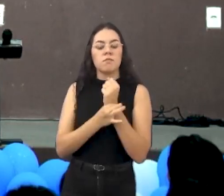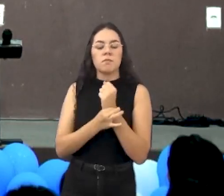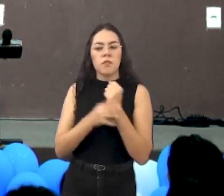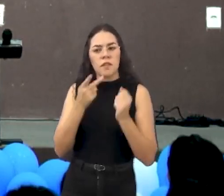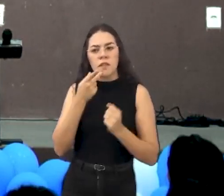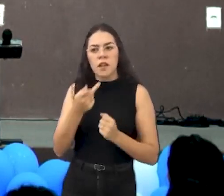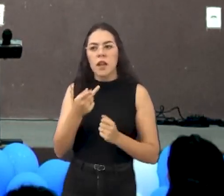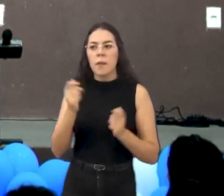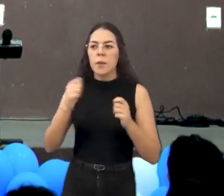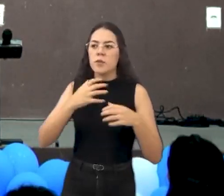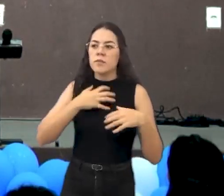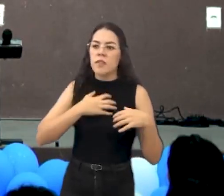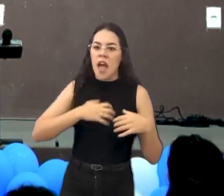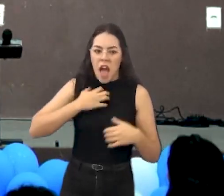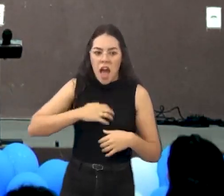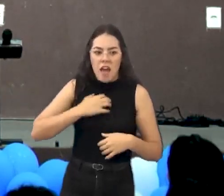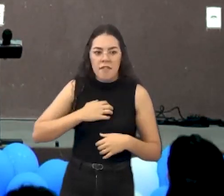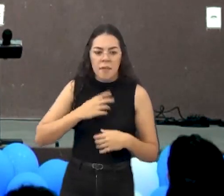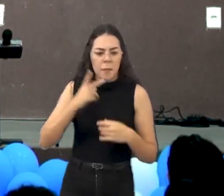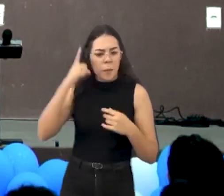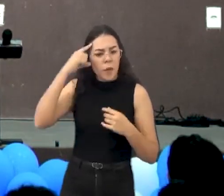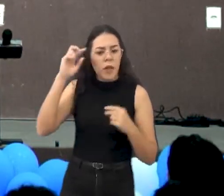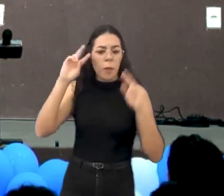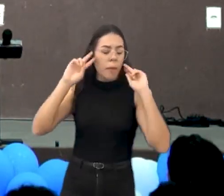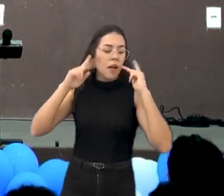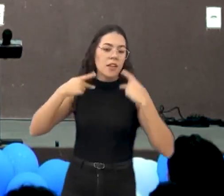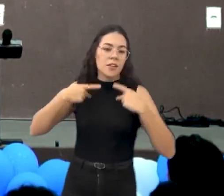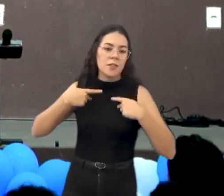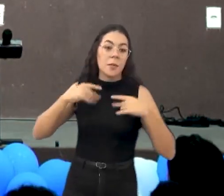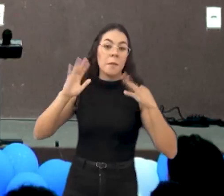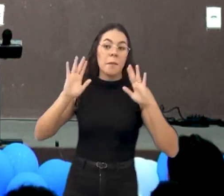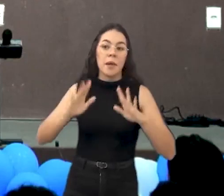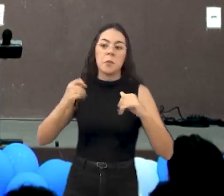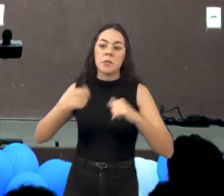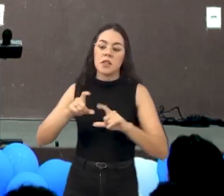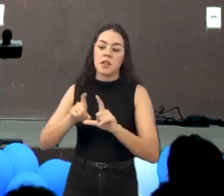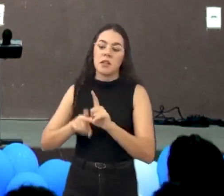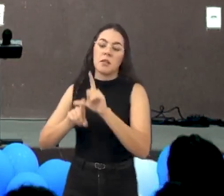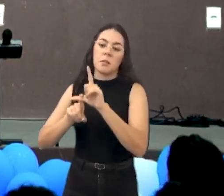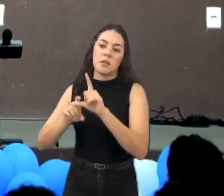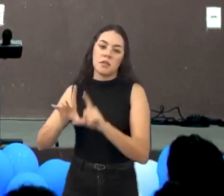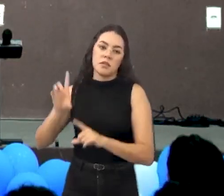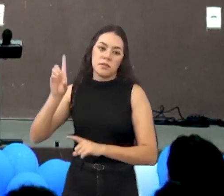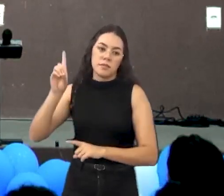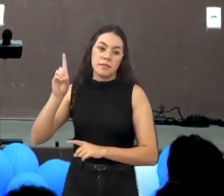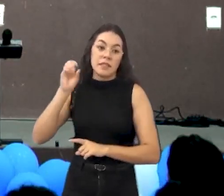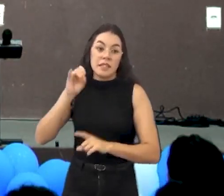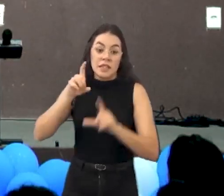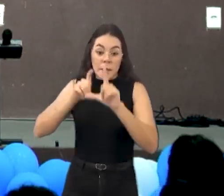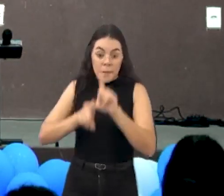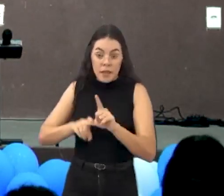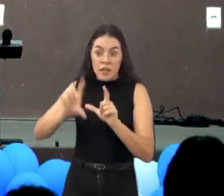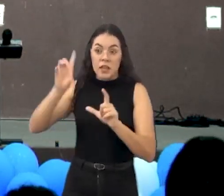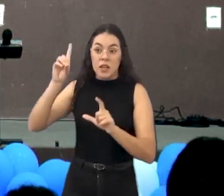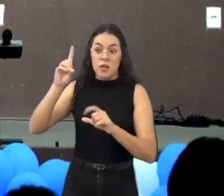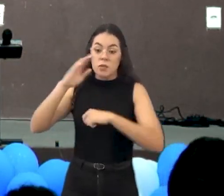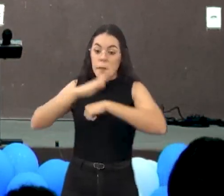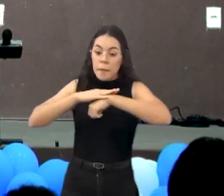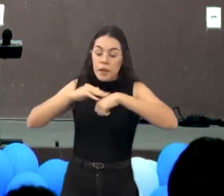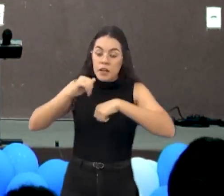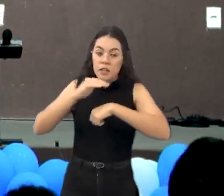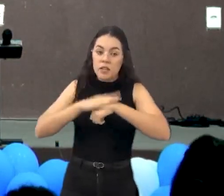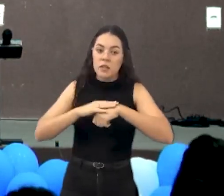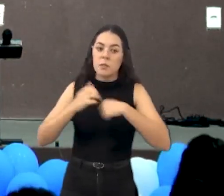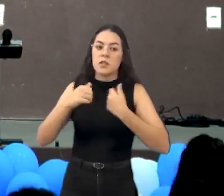ela pode até se irritar, porque é humano, mas ela depende de Deus. E se ela depende de Deus, uma pessoa mansa,